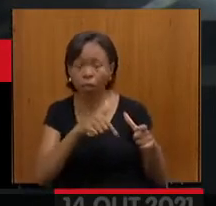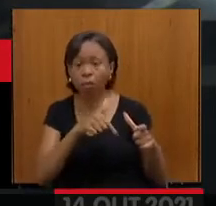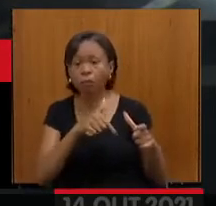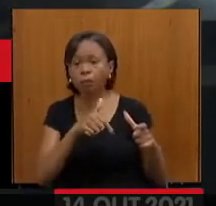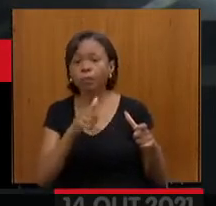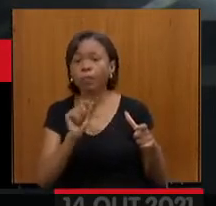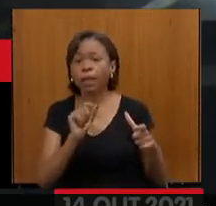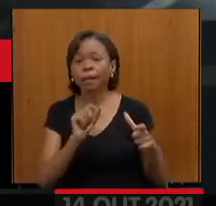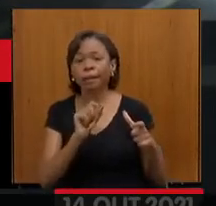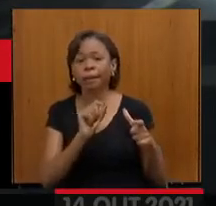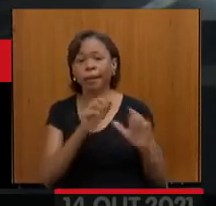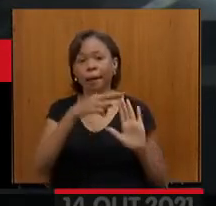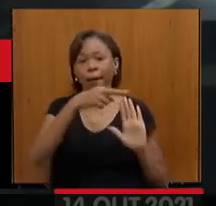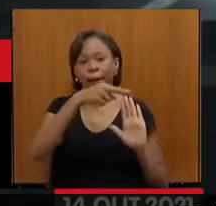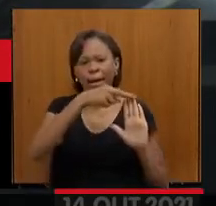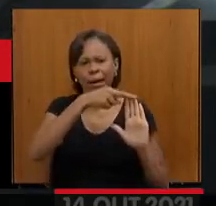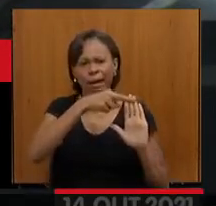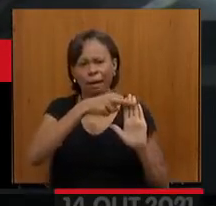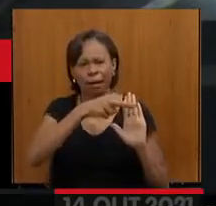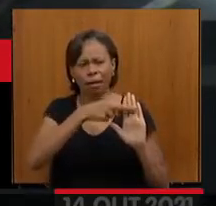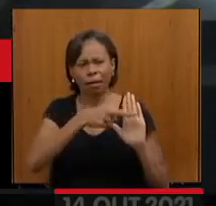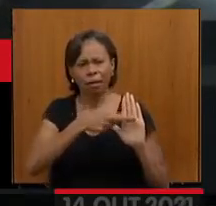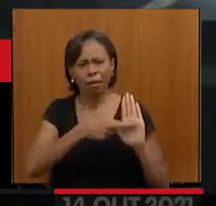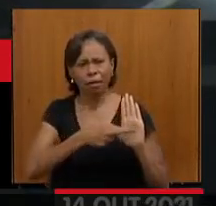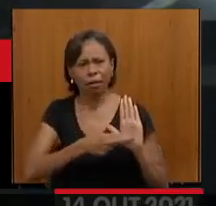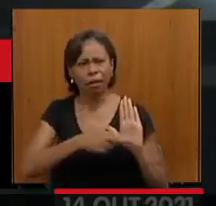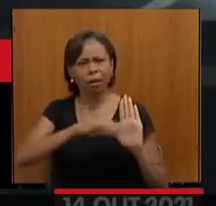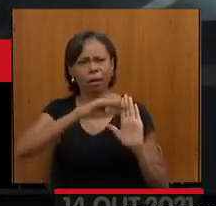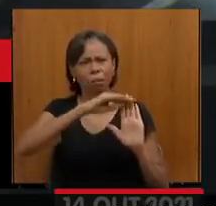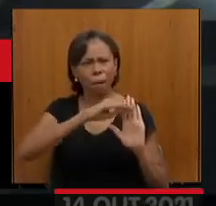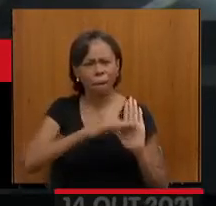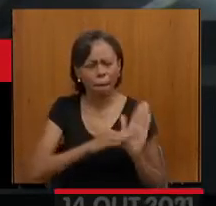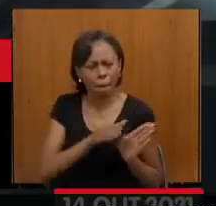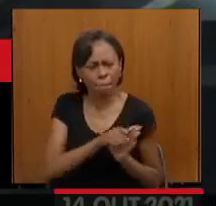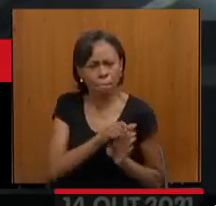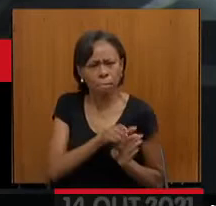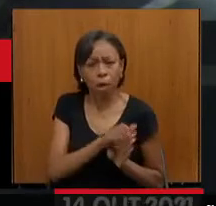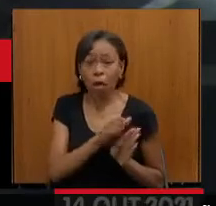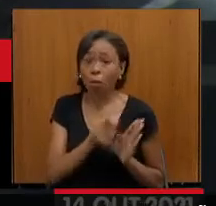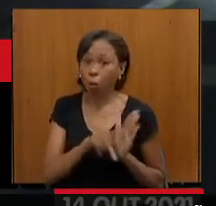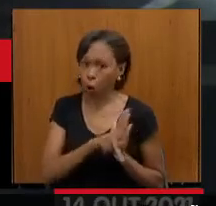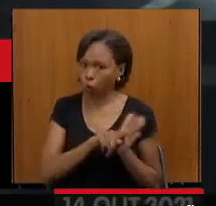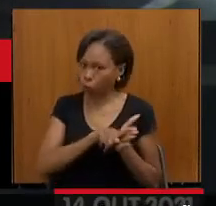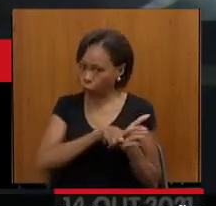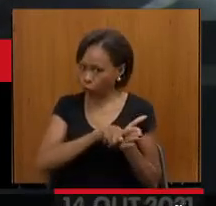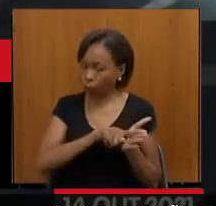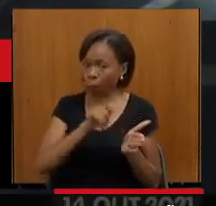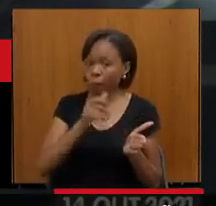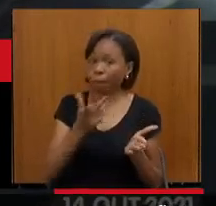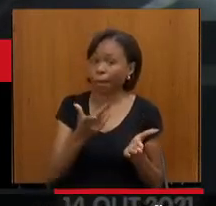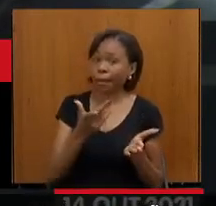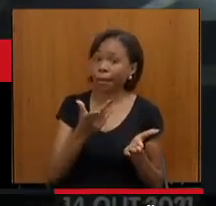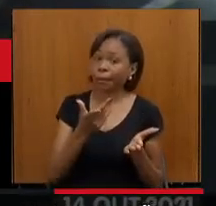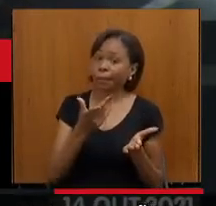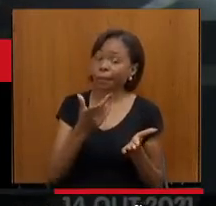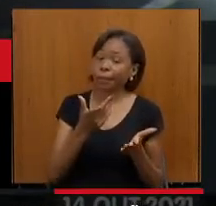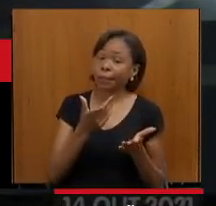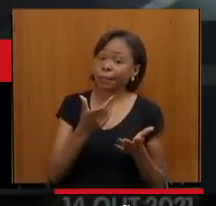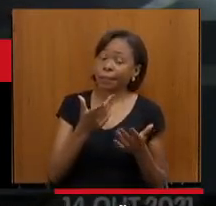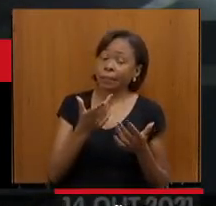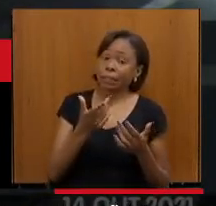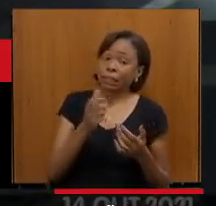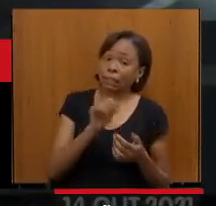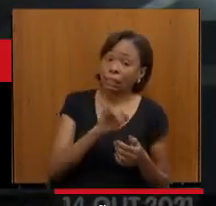de protocolos baseados em evidências científicas para enfrentar a eclâmpsia, para enfrentar a